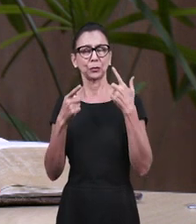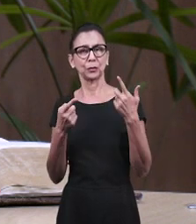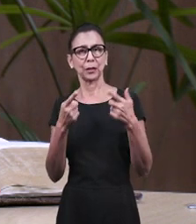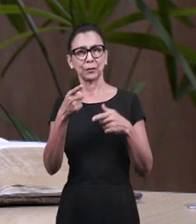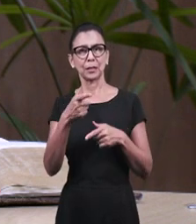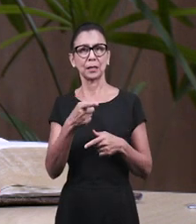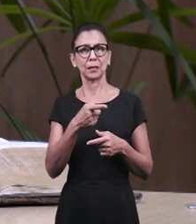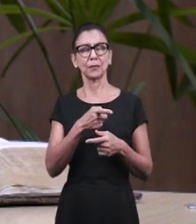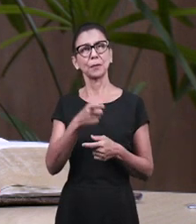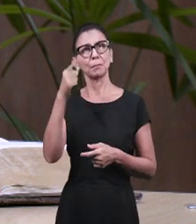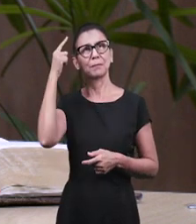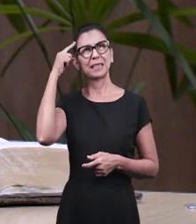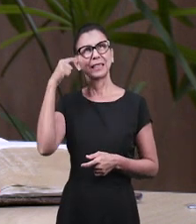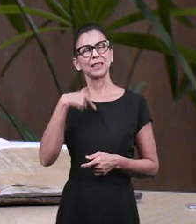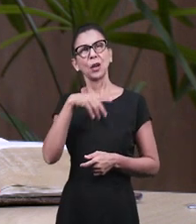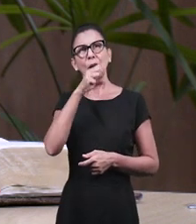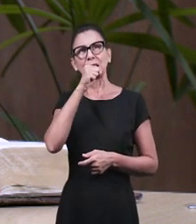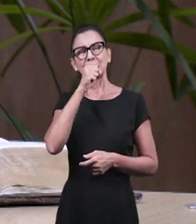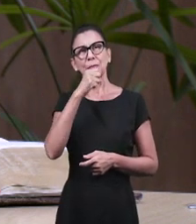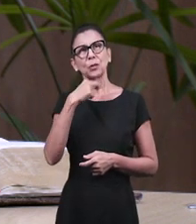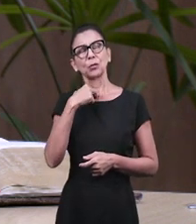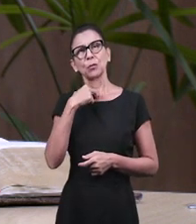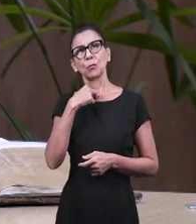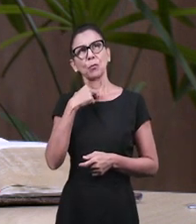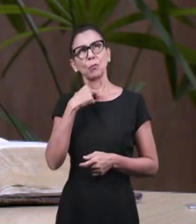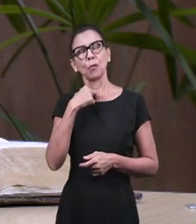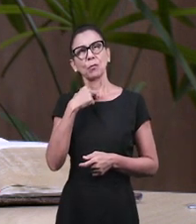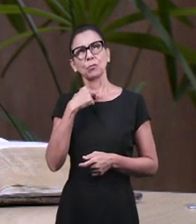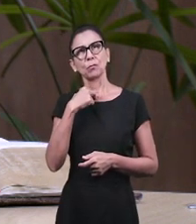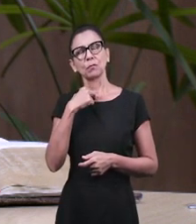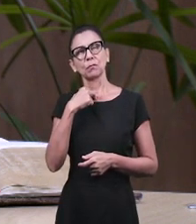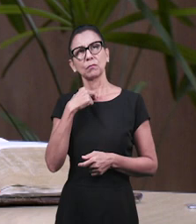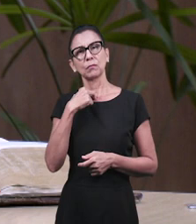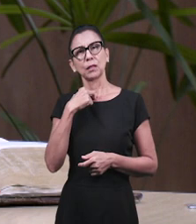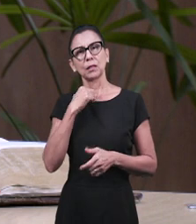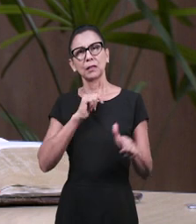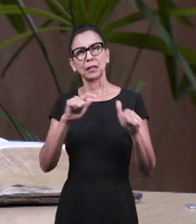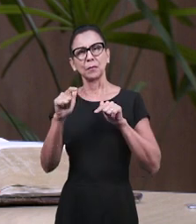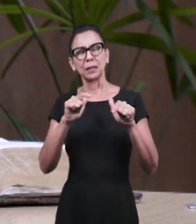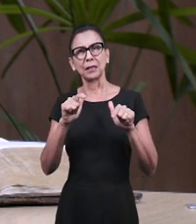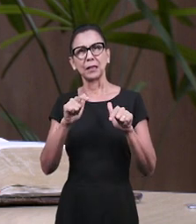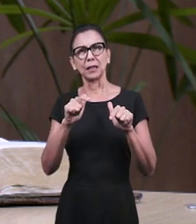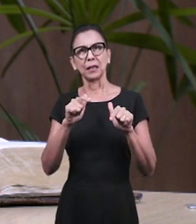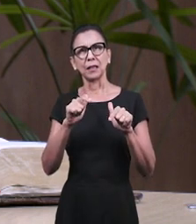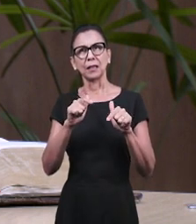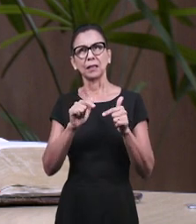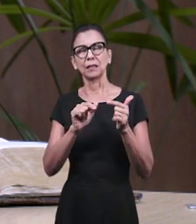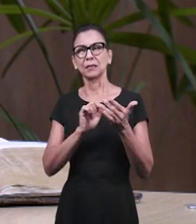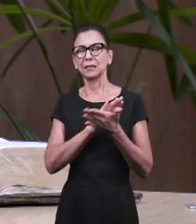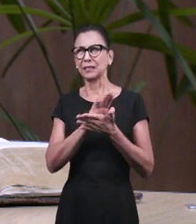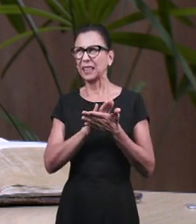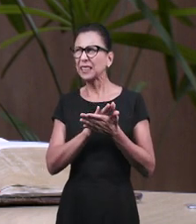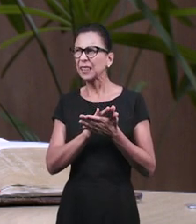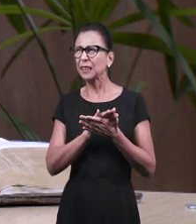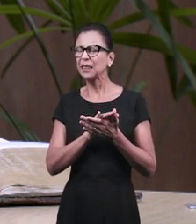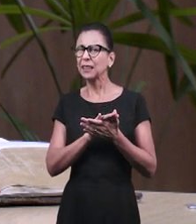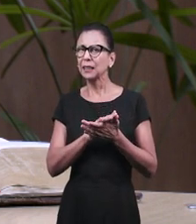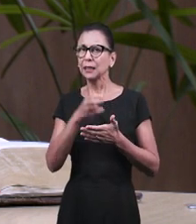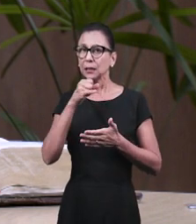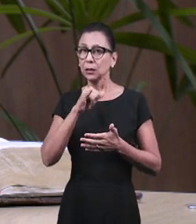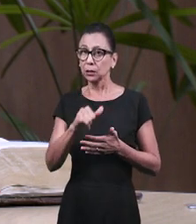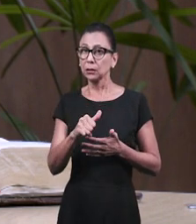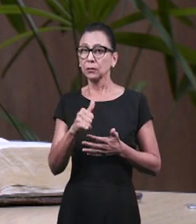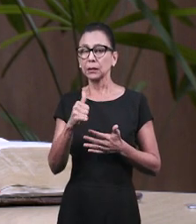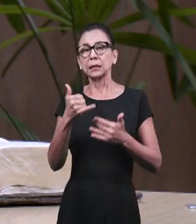guardar o sábado. Se você entender isso, você vai precisar guardar a lei inteira, não só o sábado. Porque se você